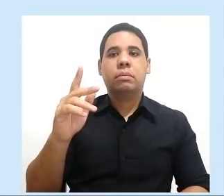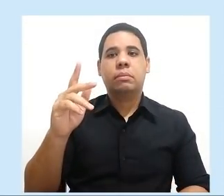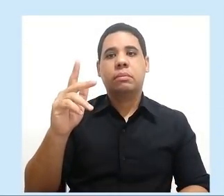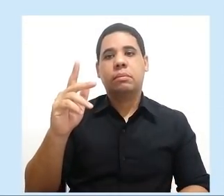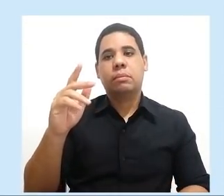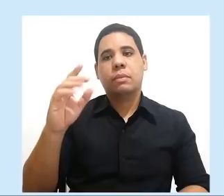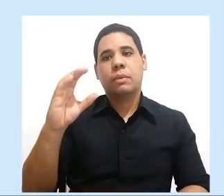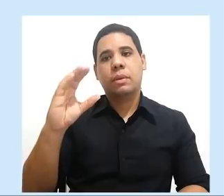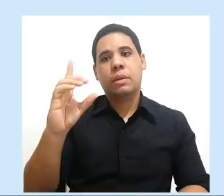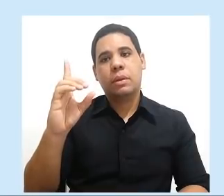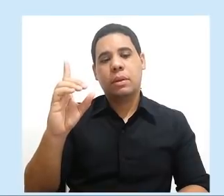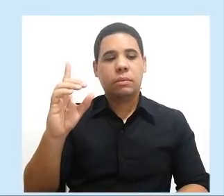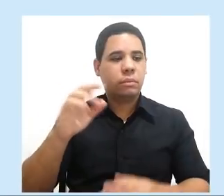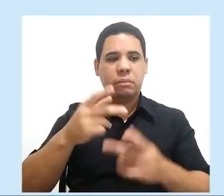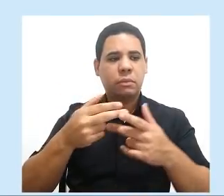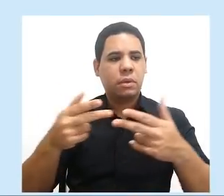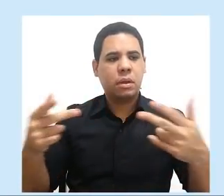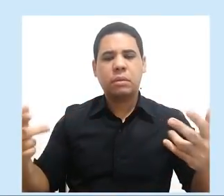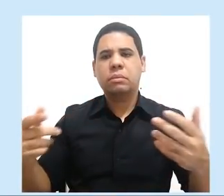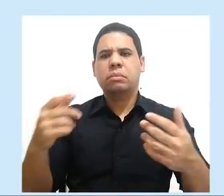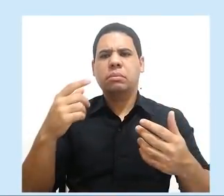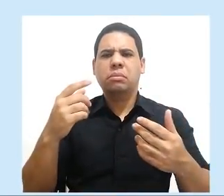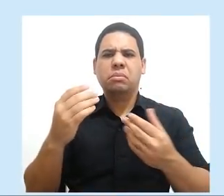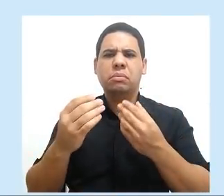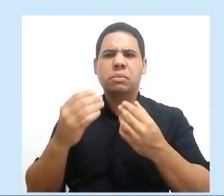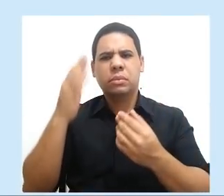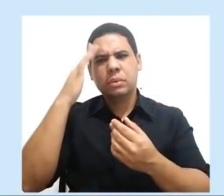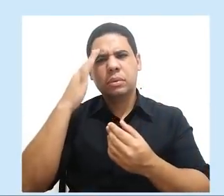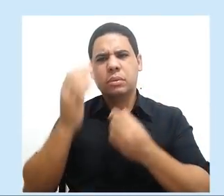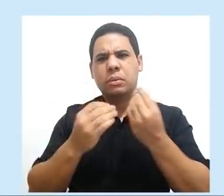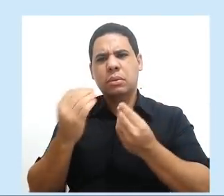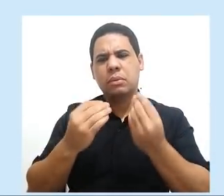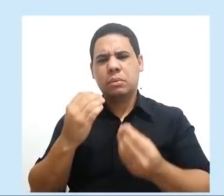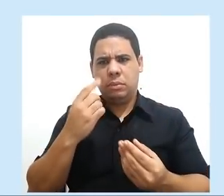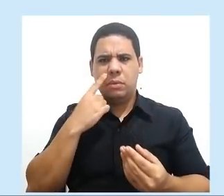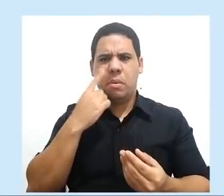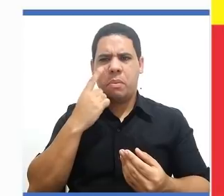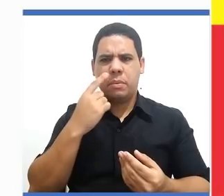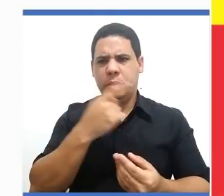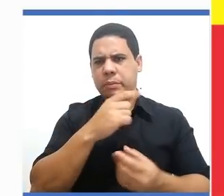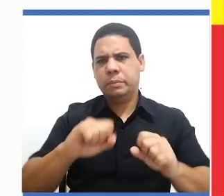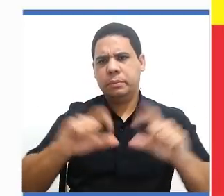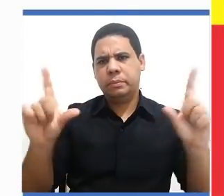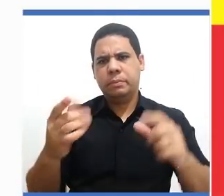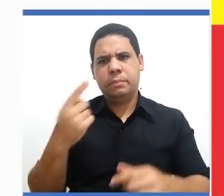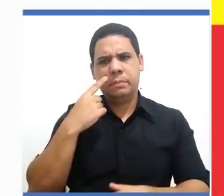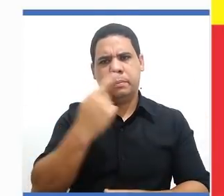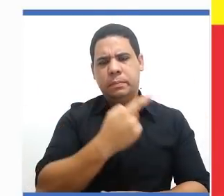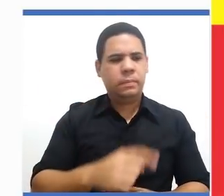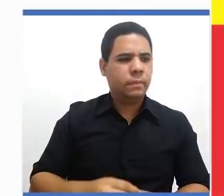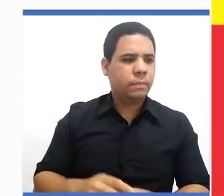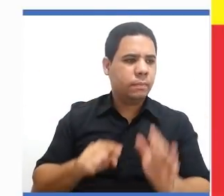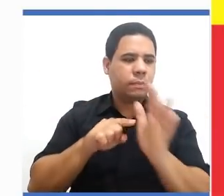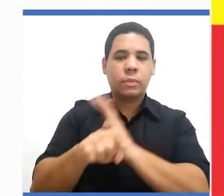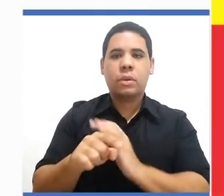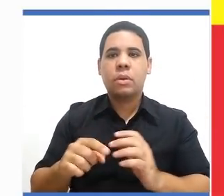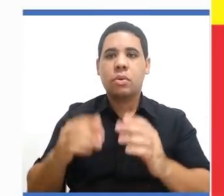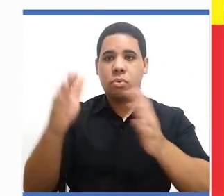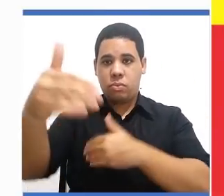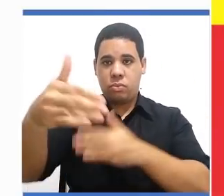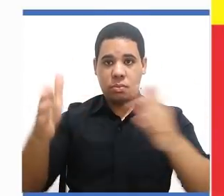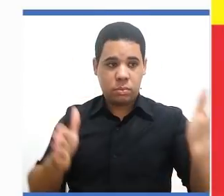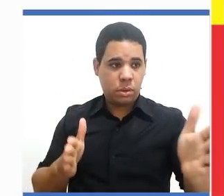decagrama. Então a gente vai entender isso nessa questão. Observe aí na tela de vocês. Uma caixa contém